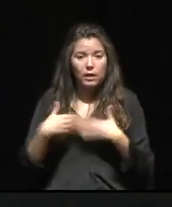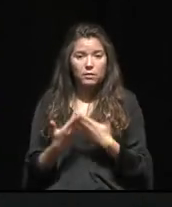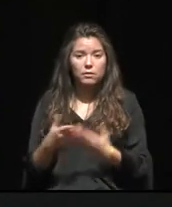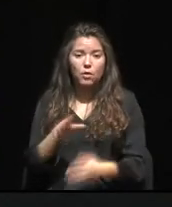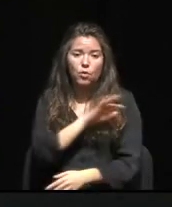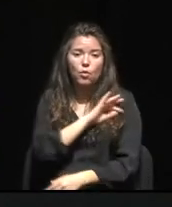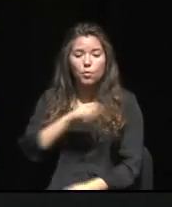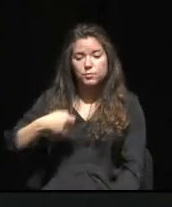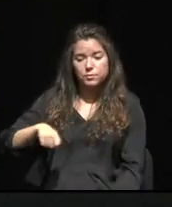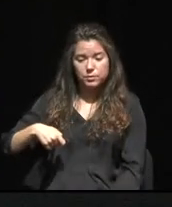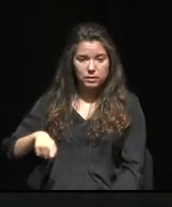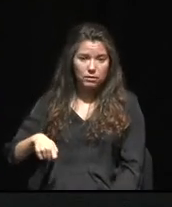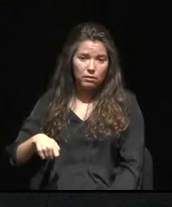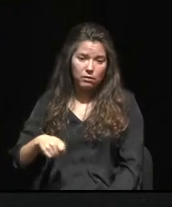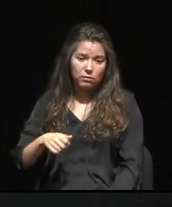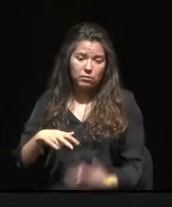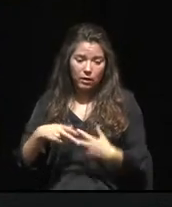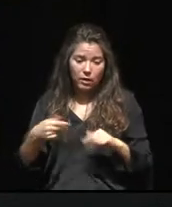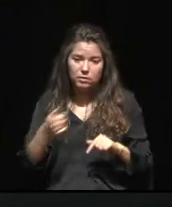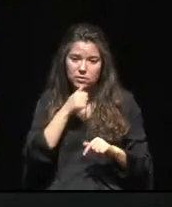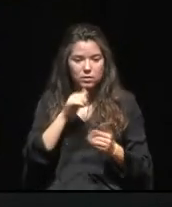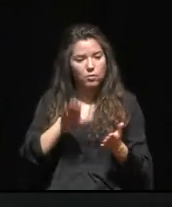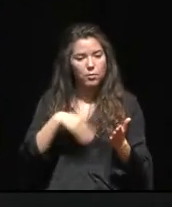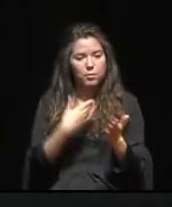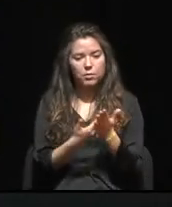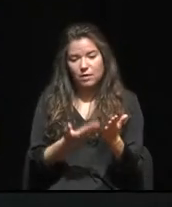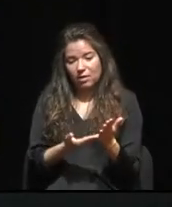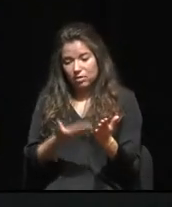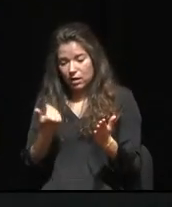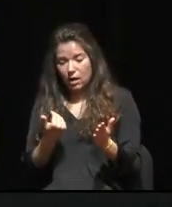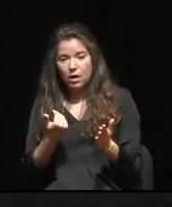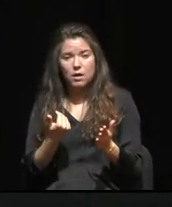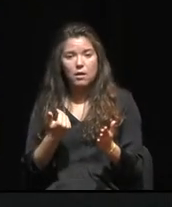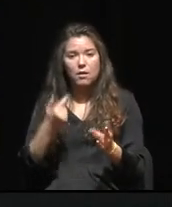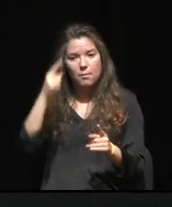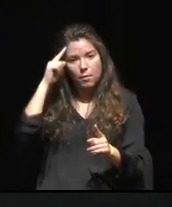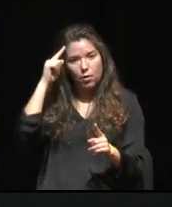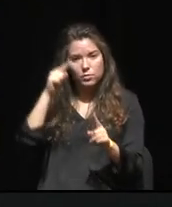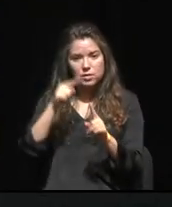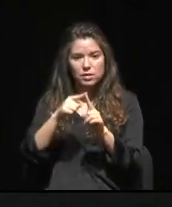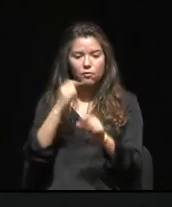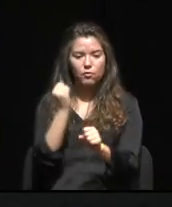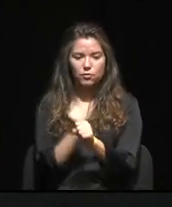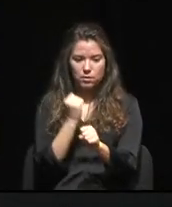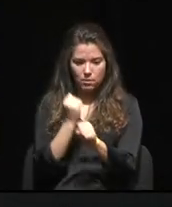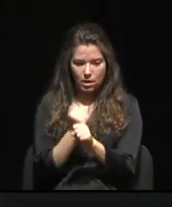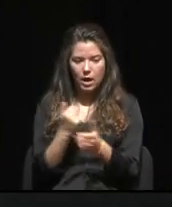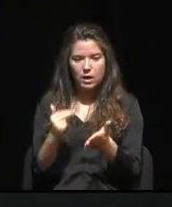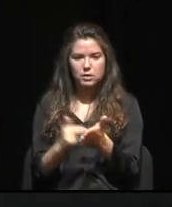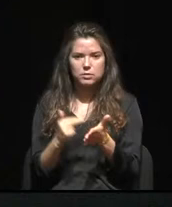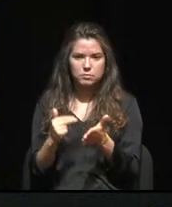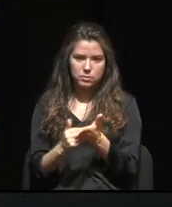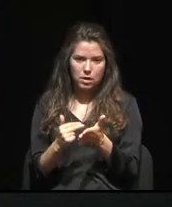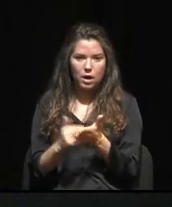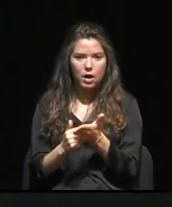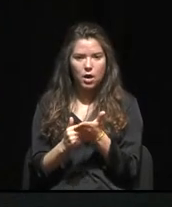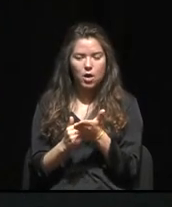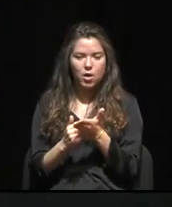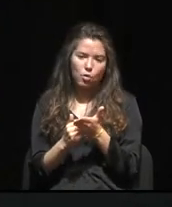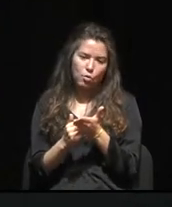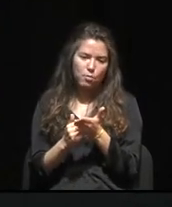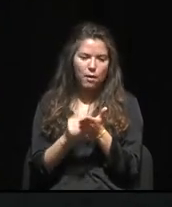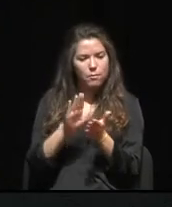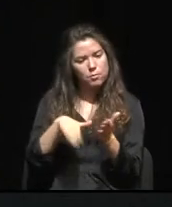presidente da Câmara decidiu retirar a proposta para podermos eh trabalhar nela e esperar que numa numa nova